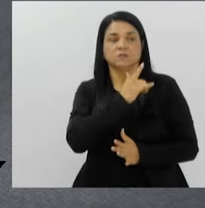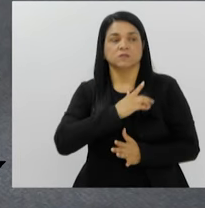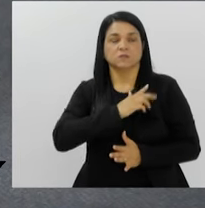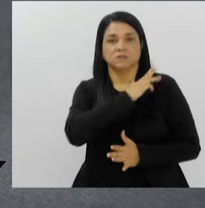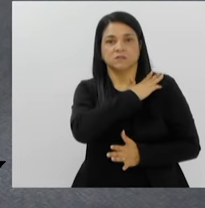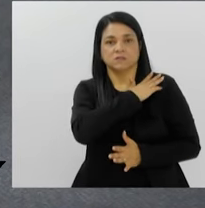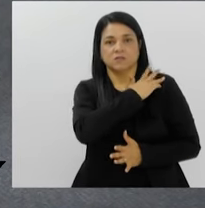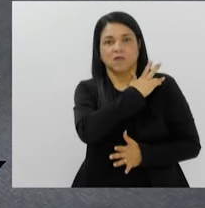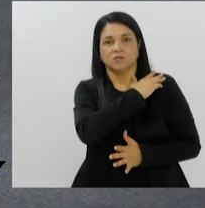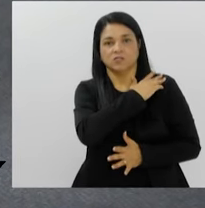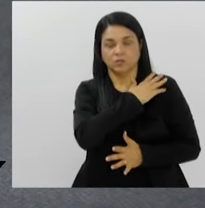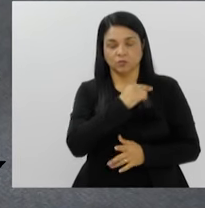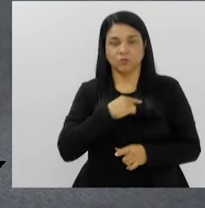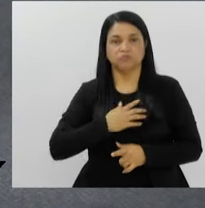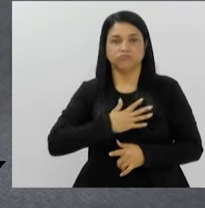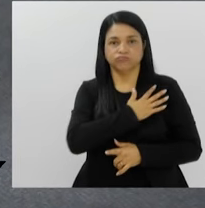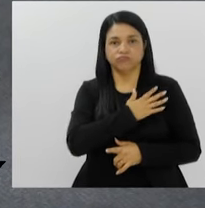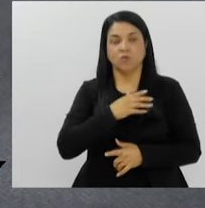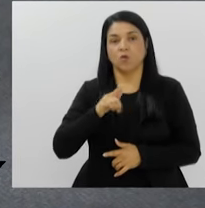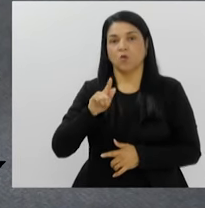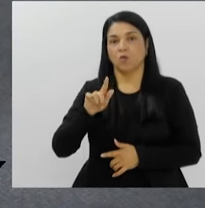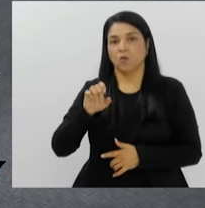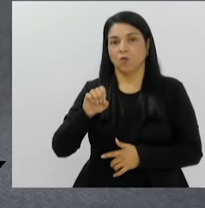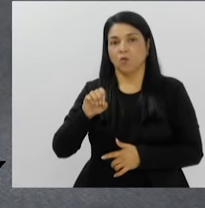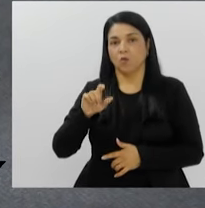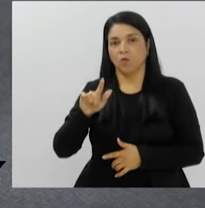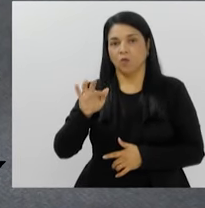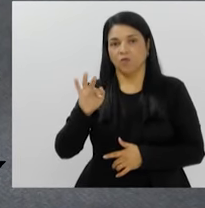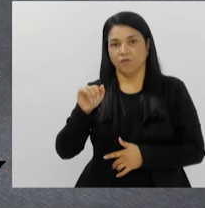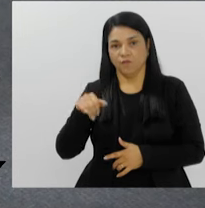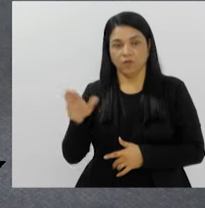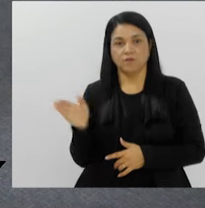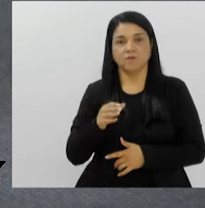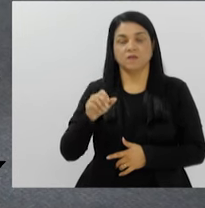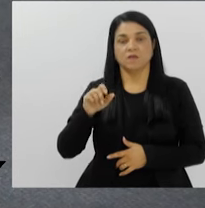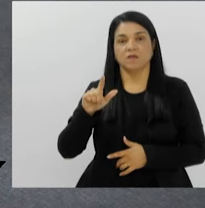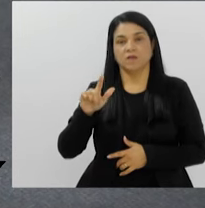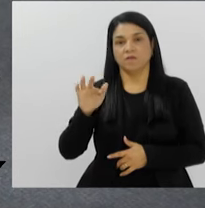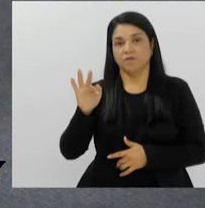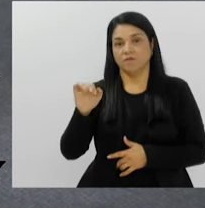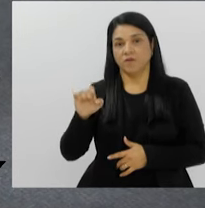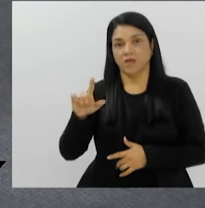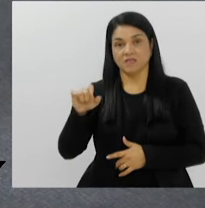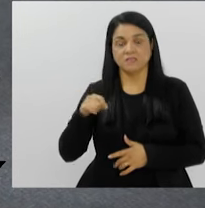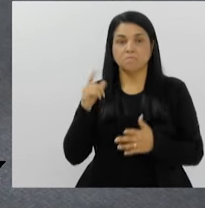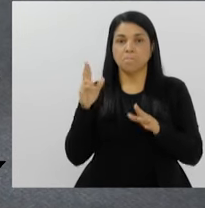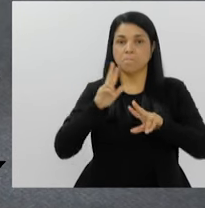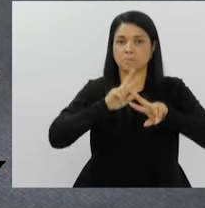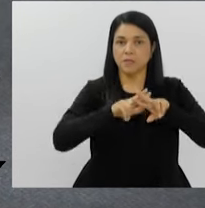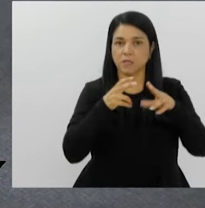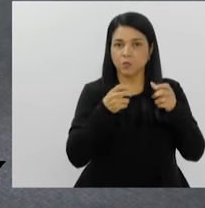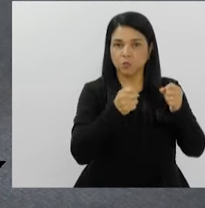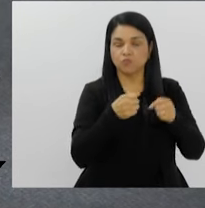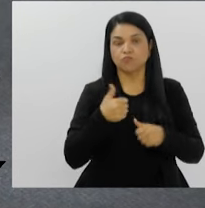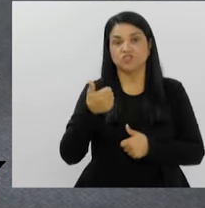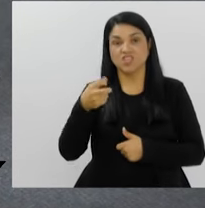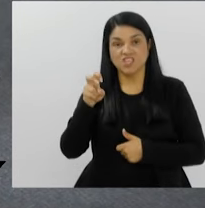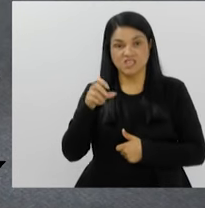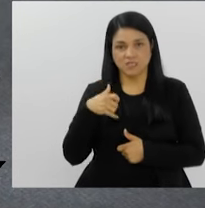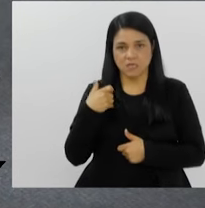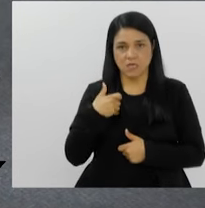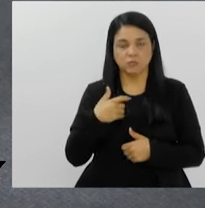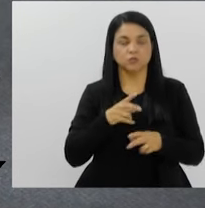Bolfin, o terceiro sargento Félix, que na manhã de hoje prendeu um marginal de 15 anos e um outro marginal de